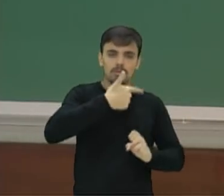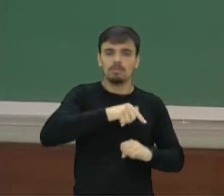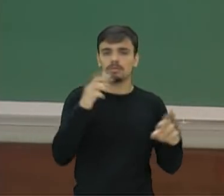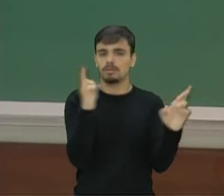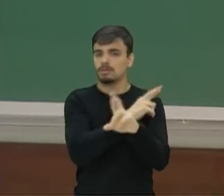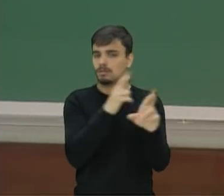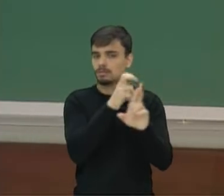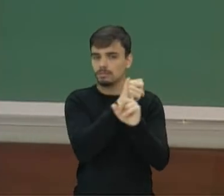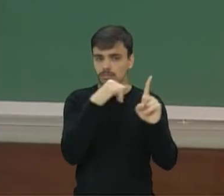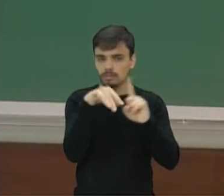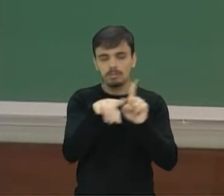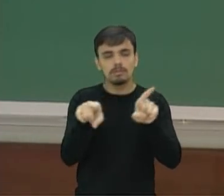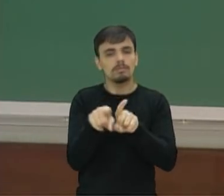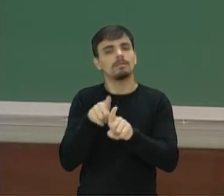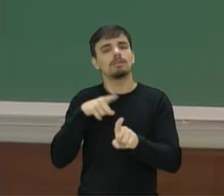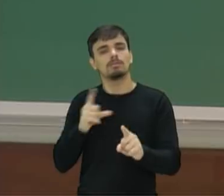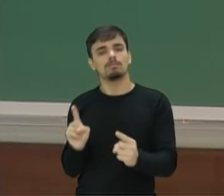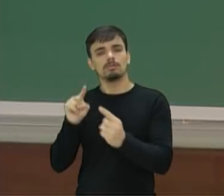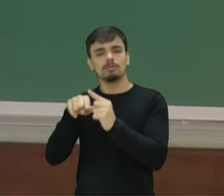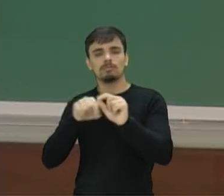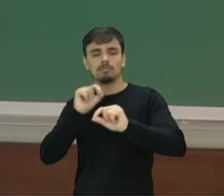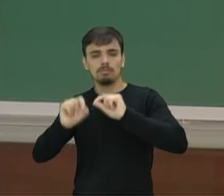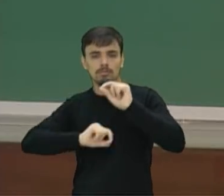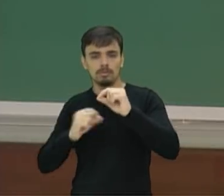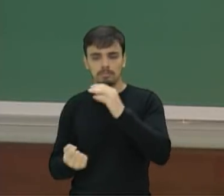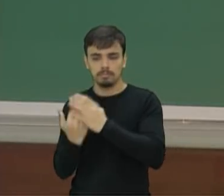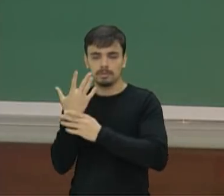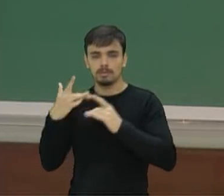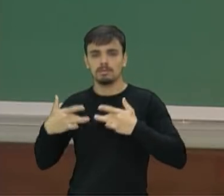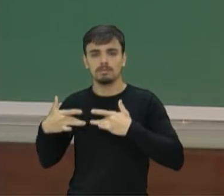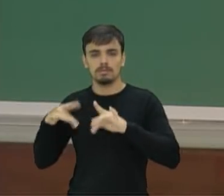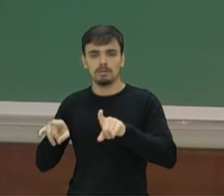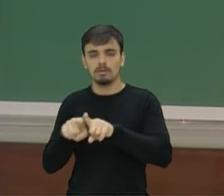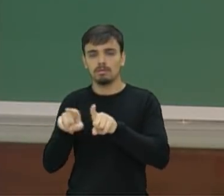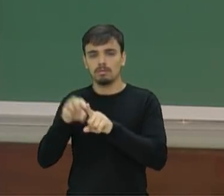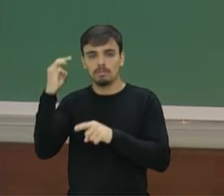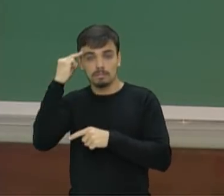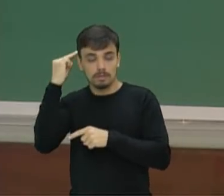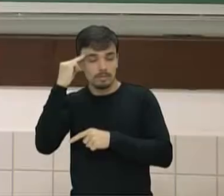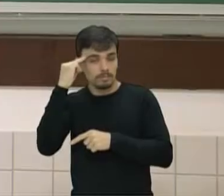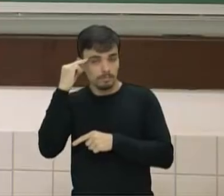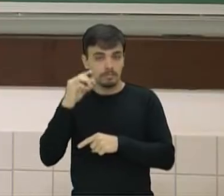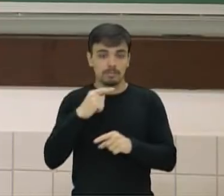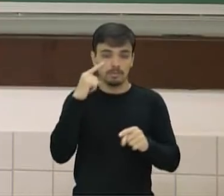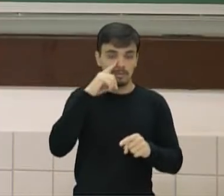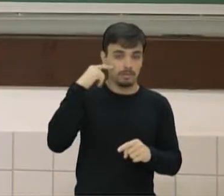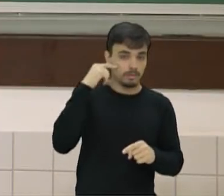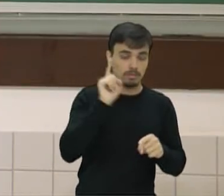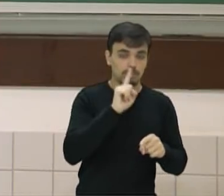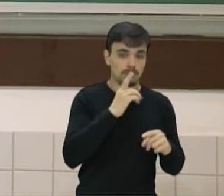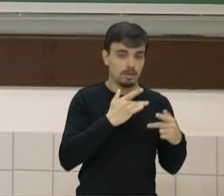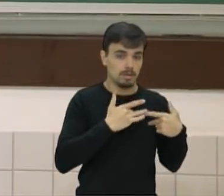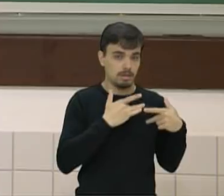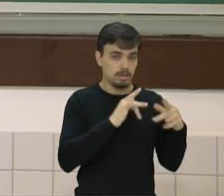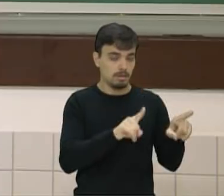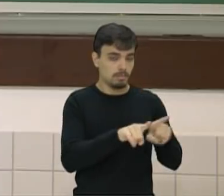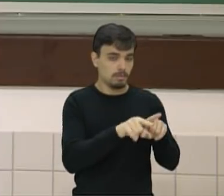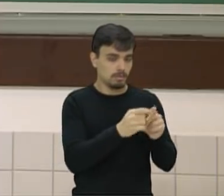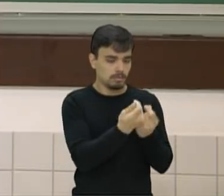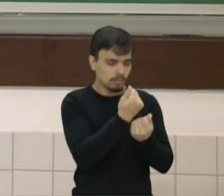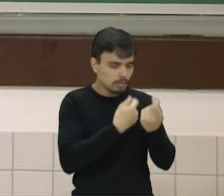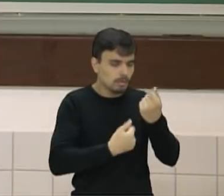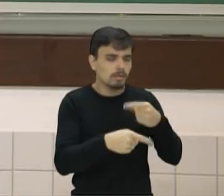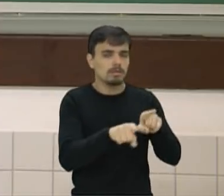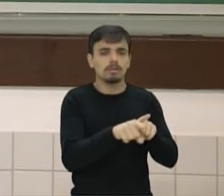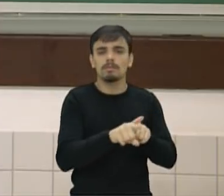relações sociais. E tem a função de criar solidariedade e moral. Então, o trabalho, para o Durkheim, não é só importante pela questão econômica, o